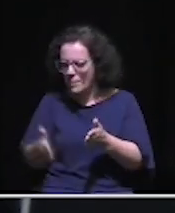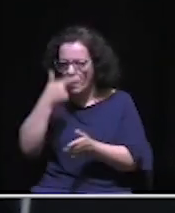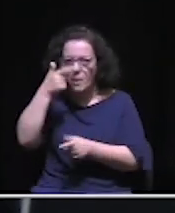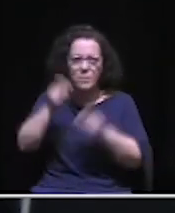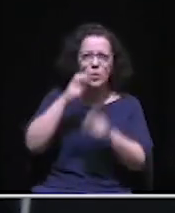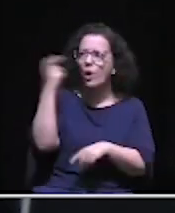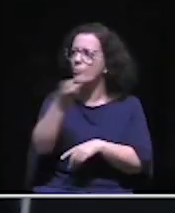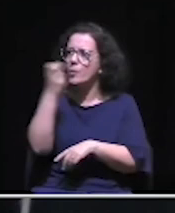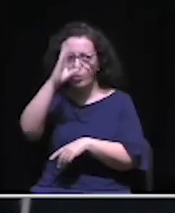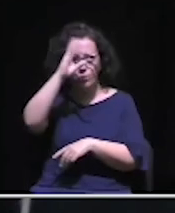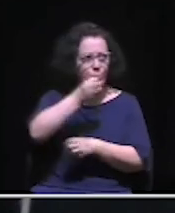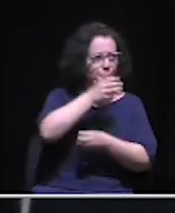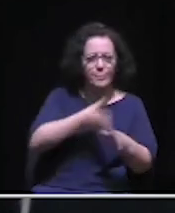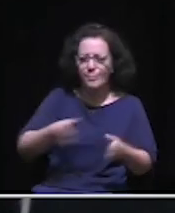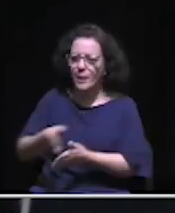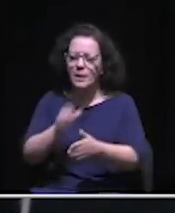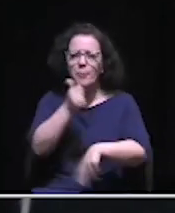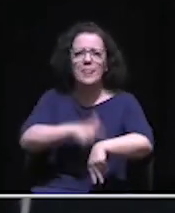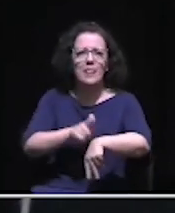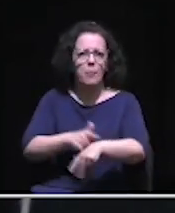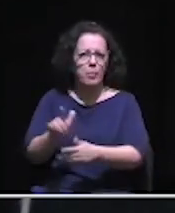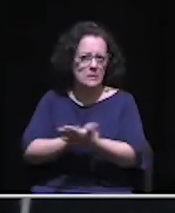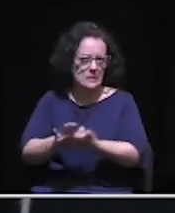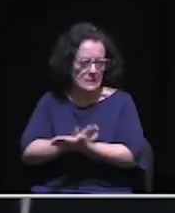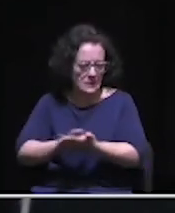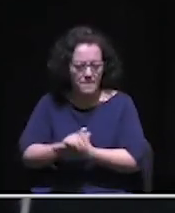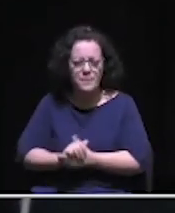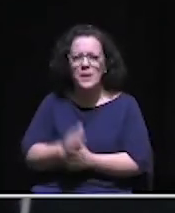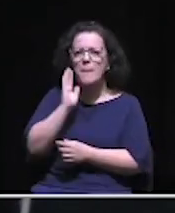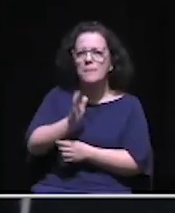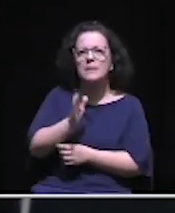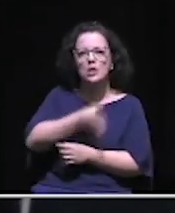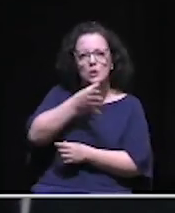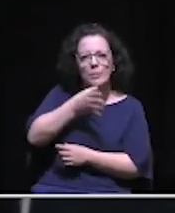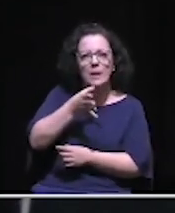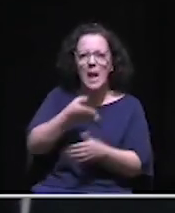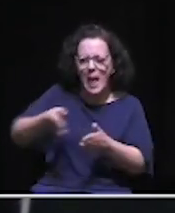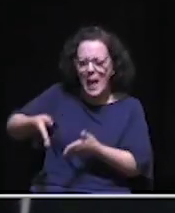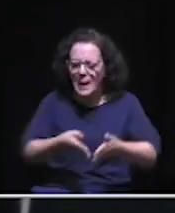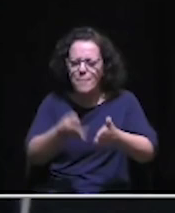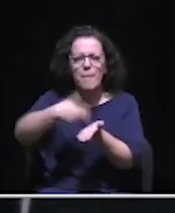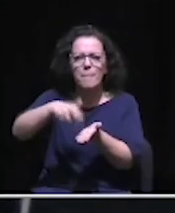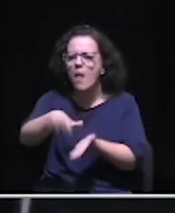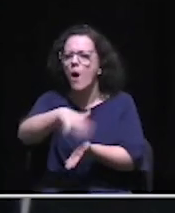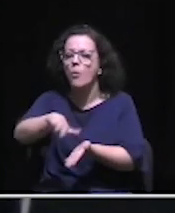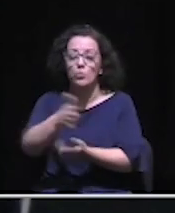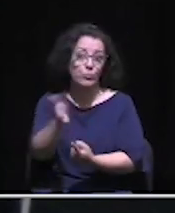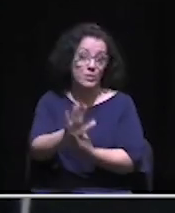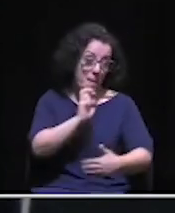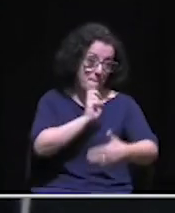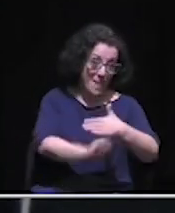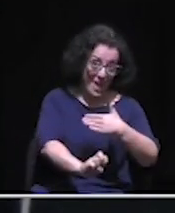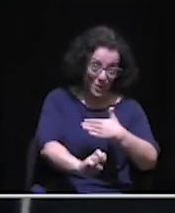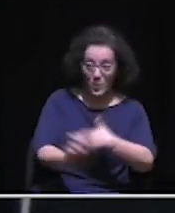tenham de estar à procura e não se percam e não percam tempo. É preciso indicar os percursos pedonais de forma clara. Isso foi feito, por exemplo, entre estações de